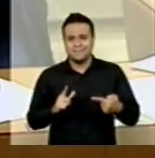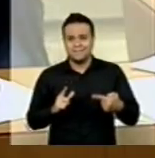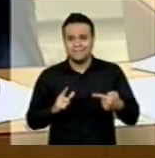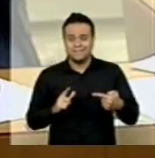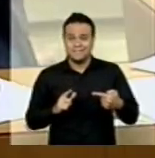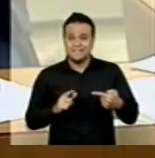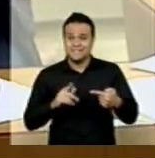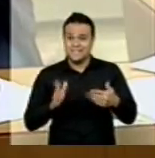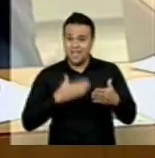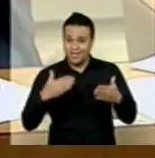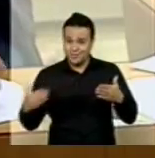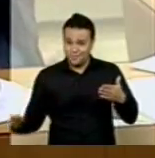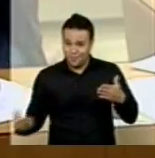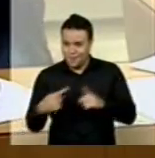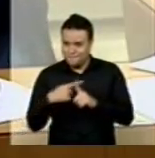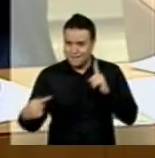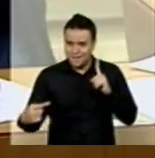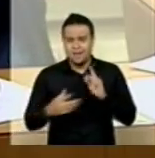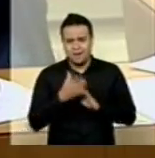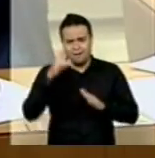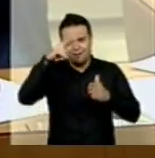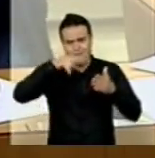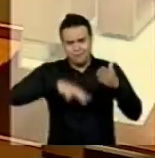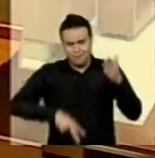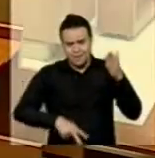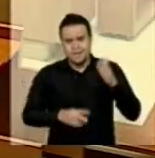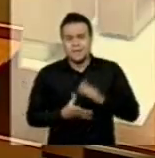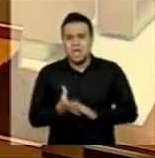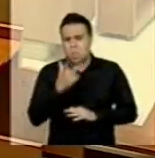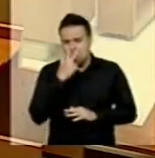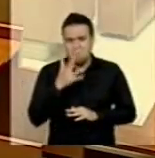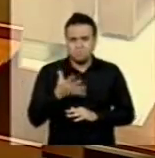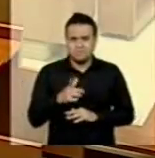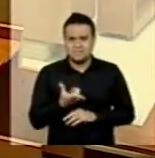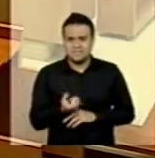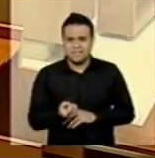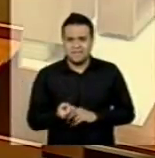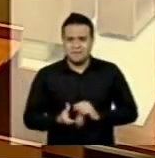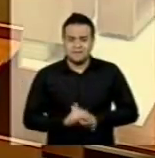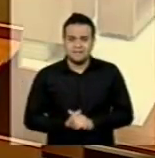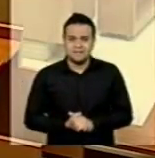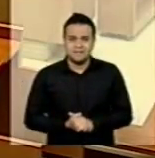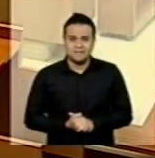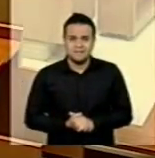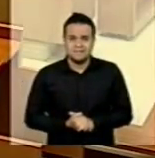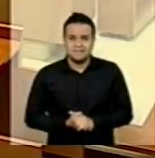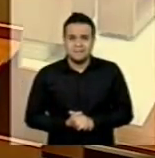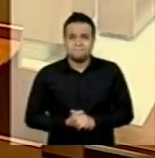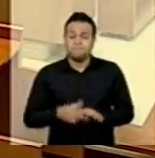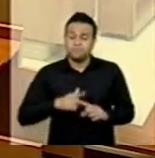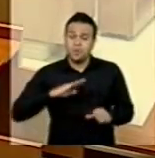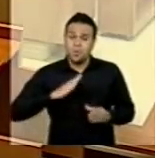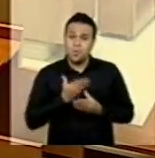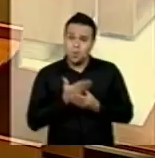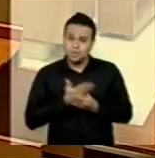e devo gastar na leitura cerca de 20 minutos. Trago este processo